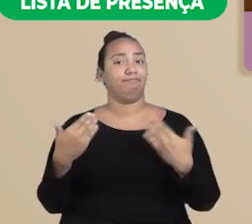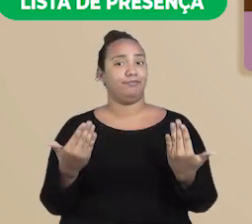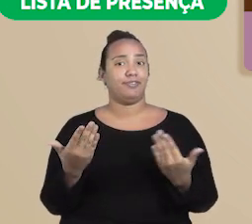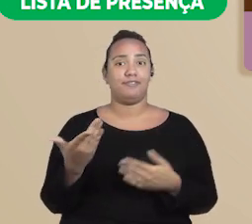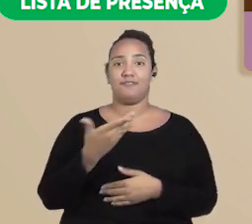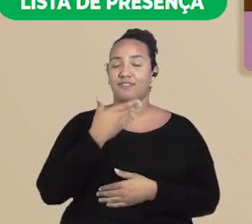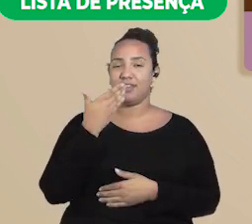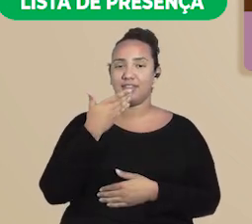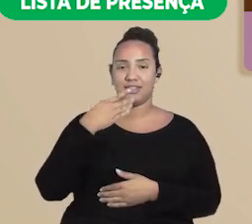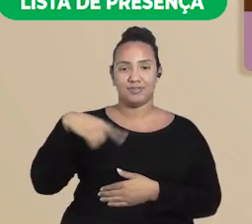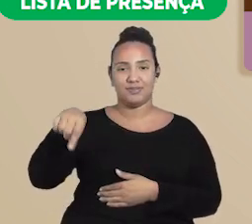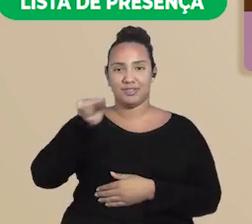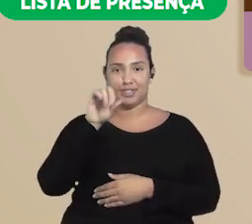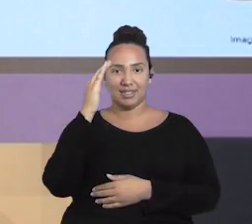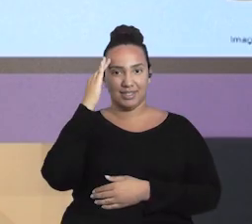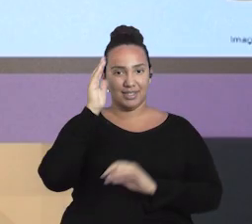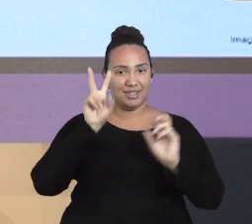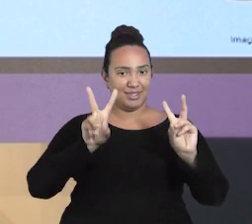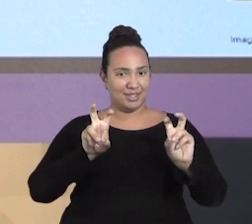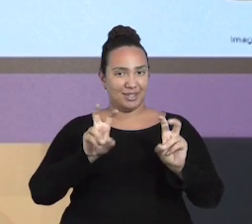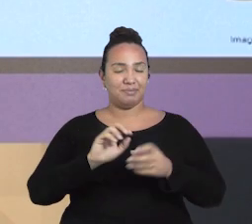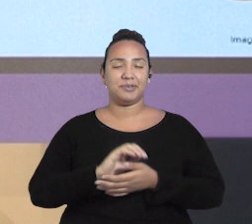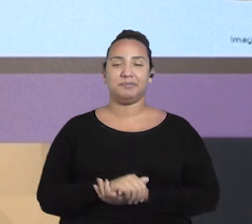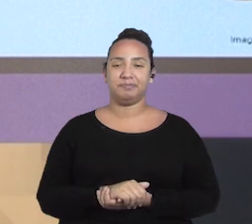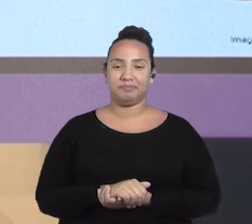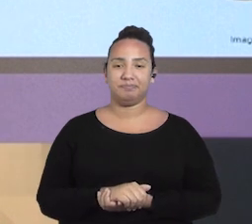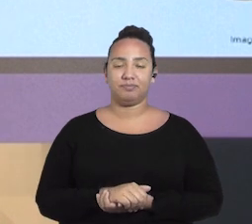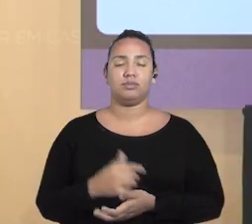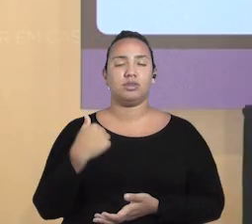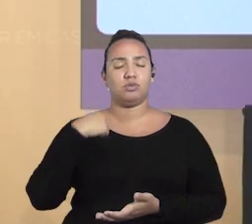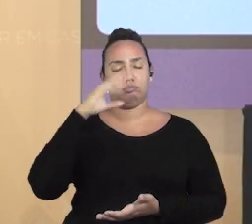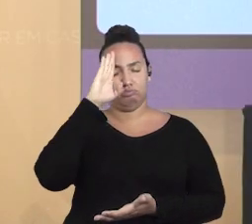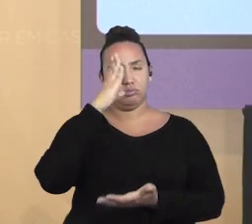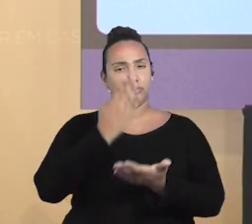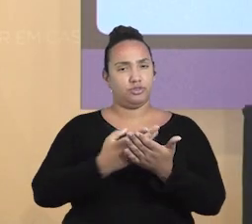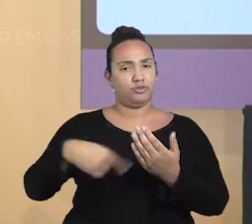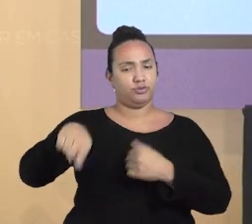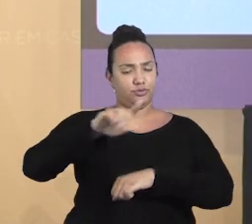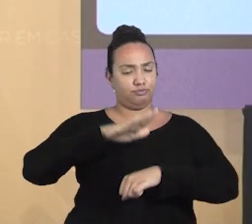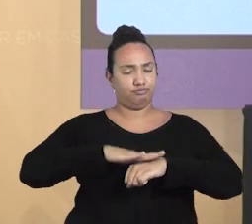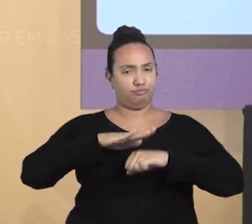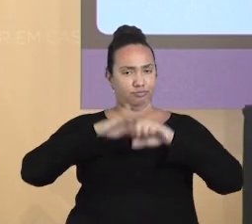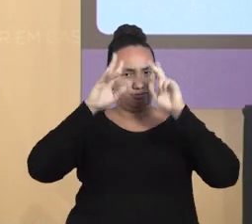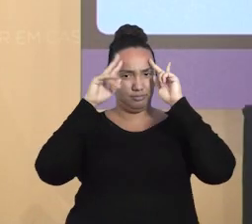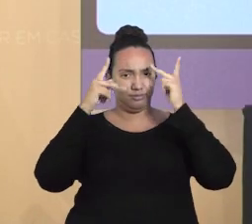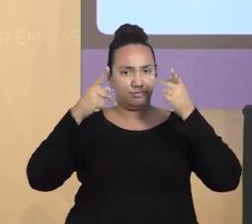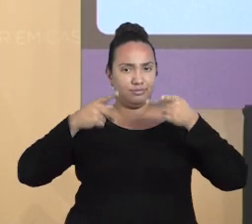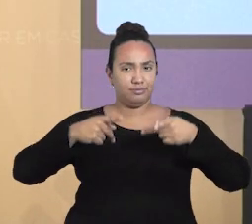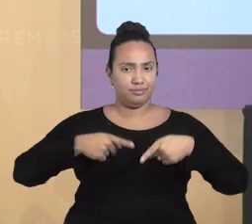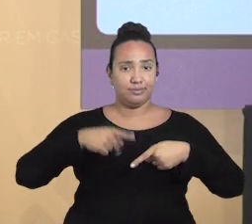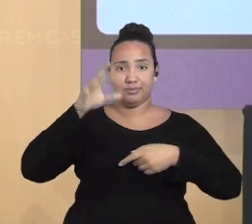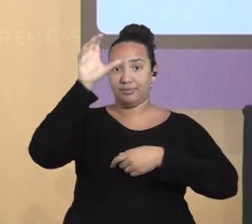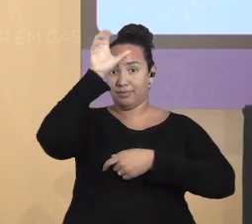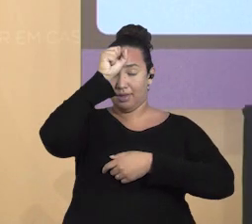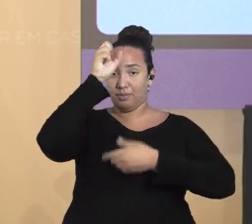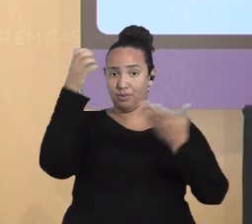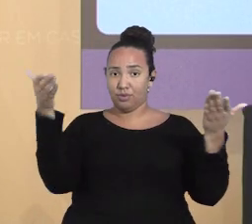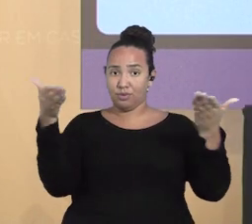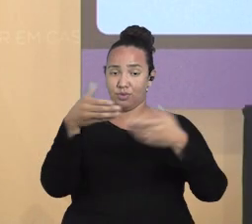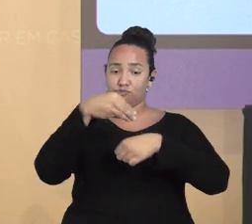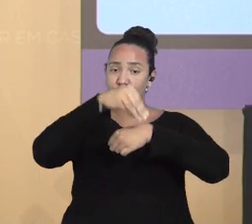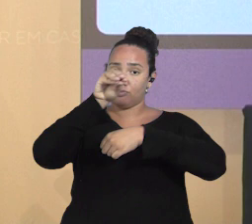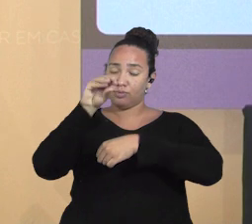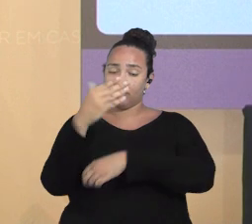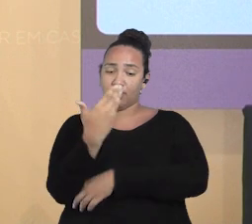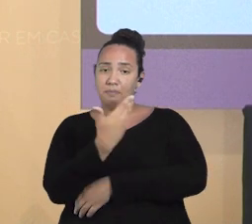fera nesse assunto. Combinado? Confio no seu potencial. Compartilhe o conhecimento com os amigos da sua escola,